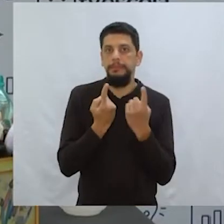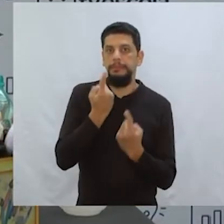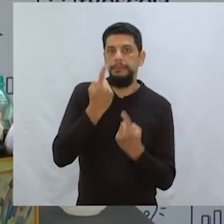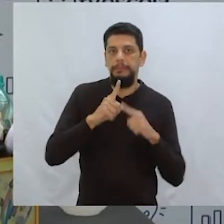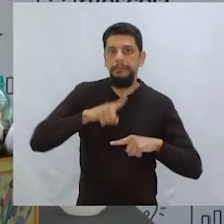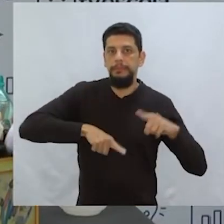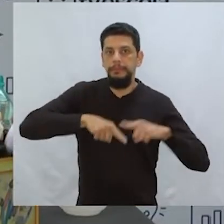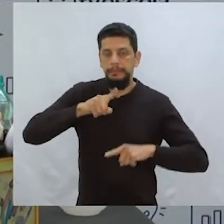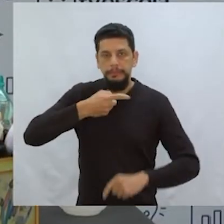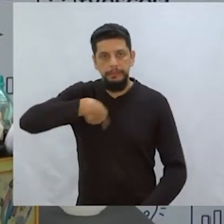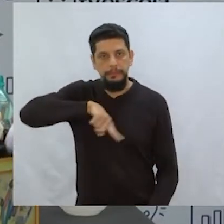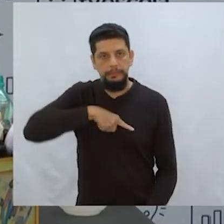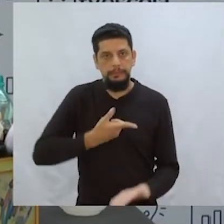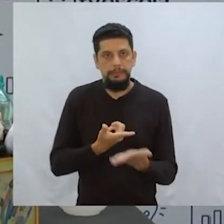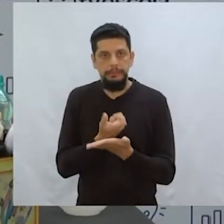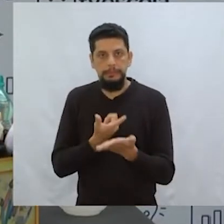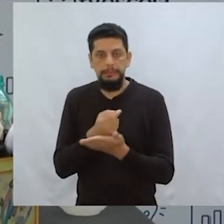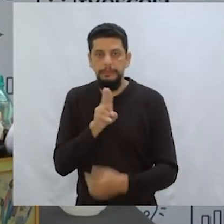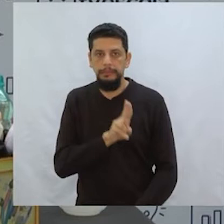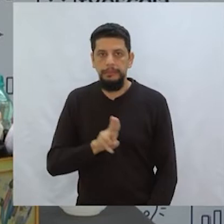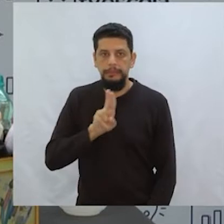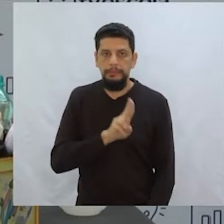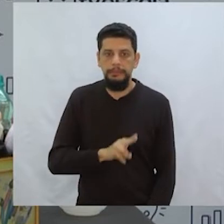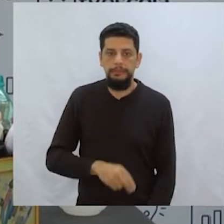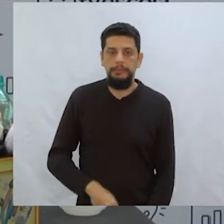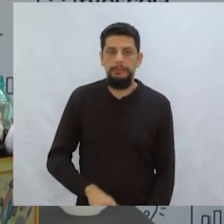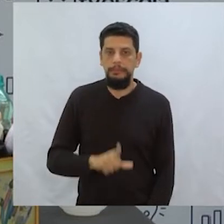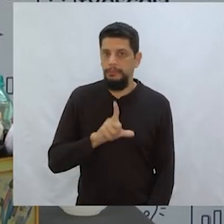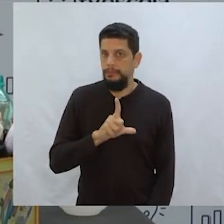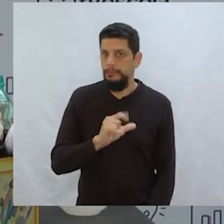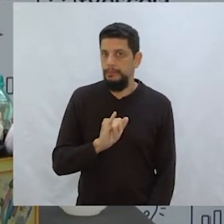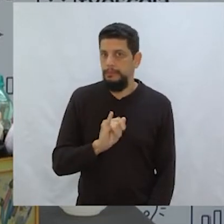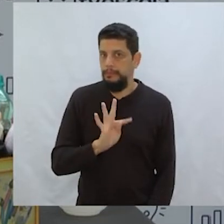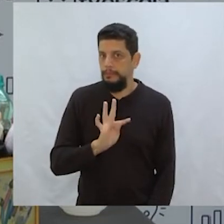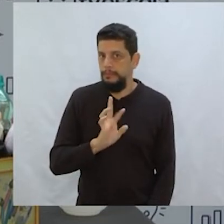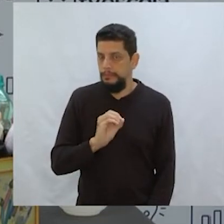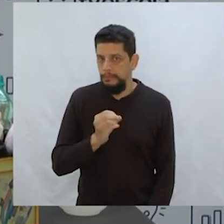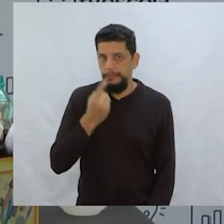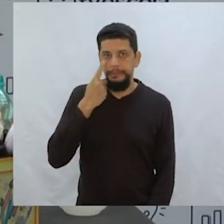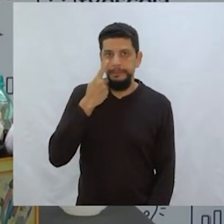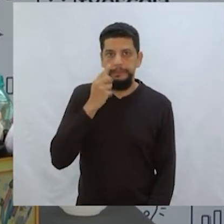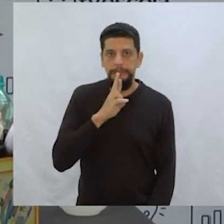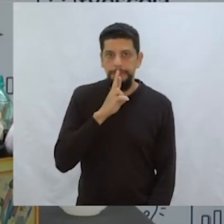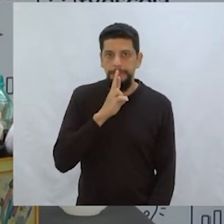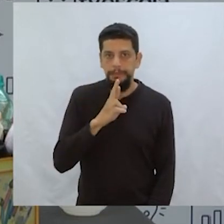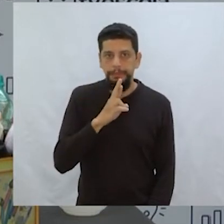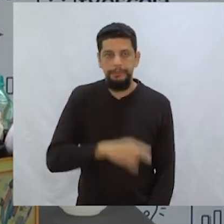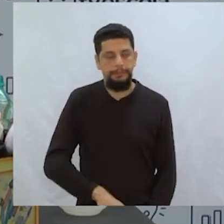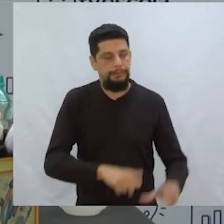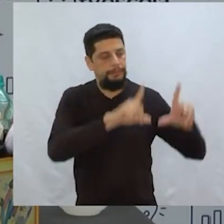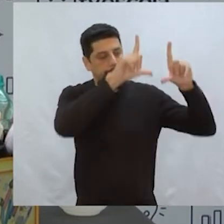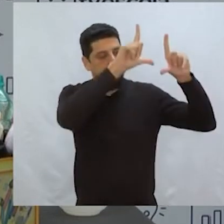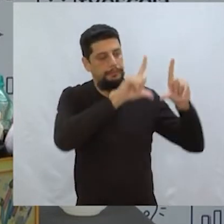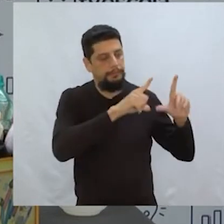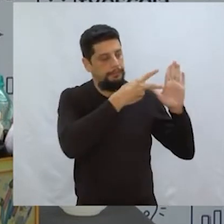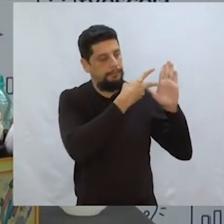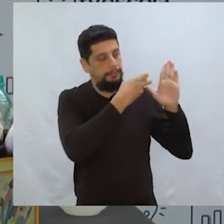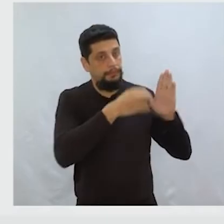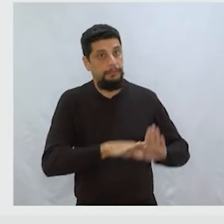descobriram quais os produtos que nós compramos usando a medida litro? Vamos ver a resposta lá na